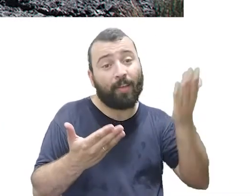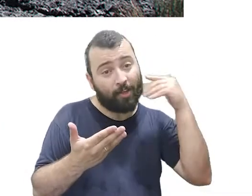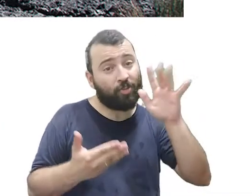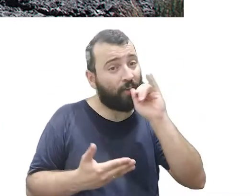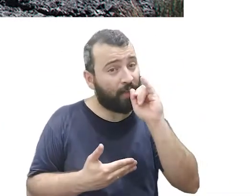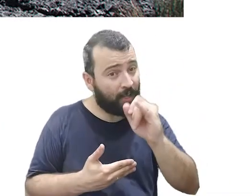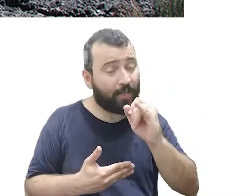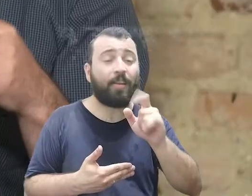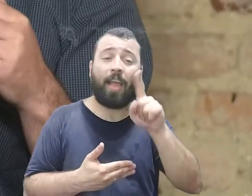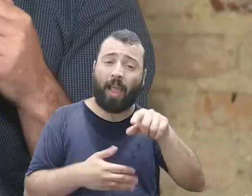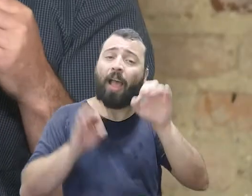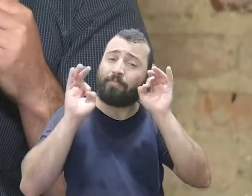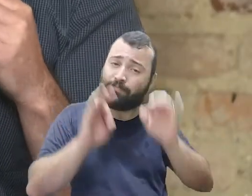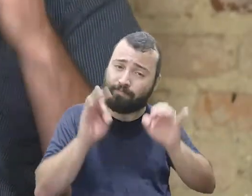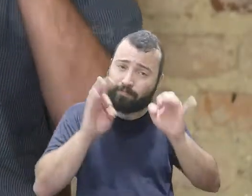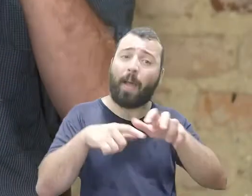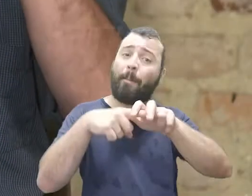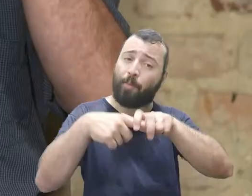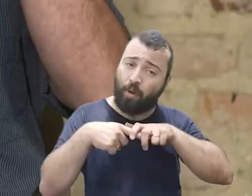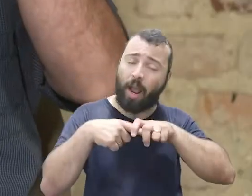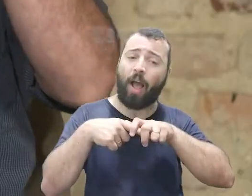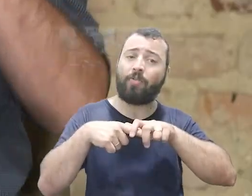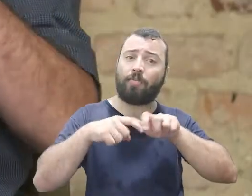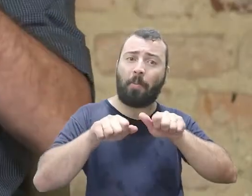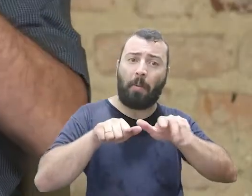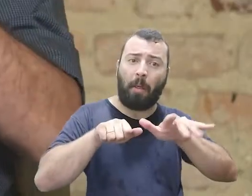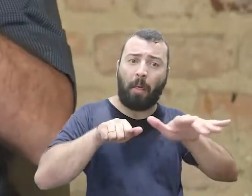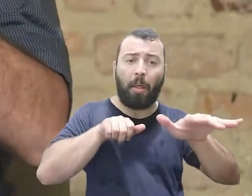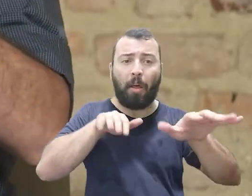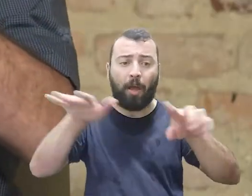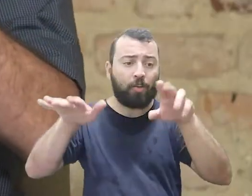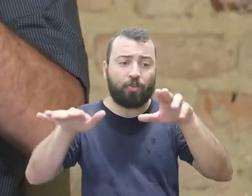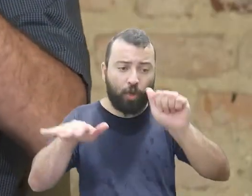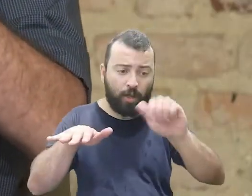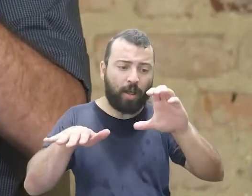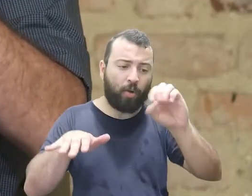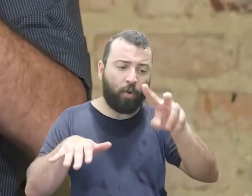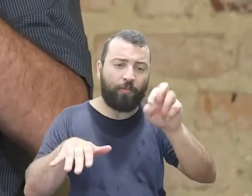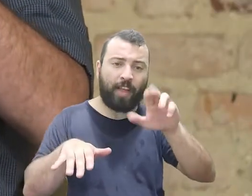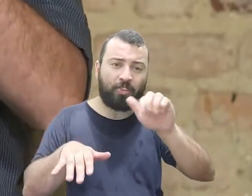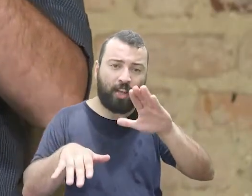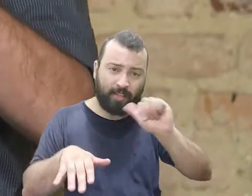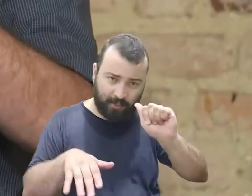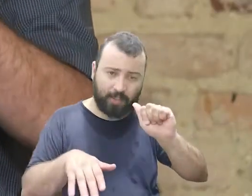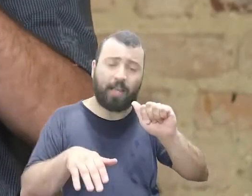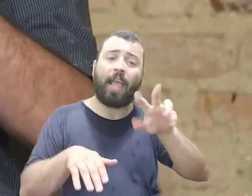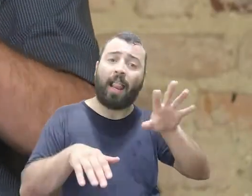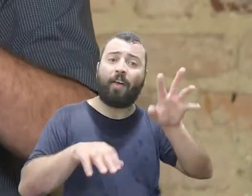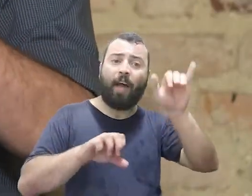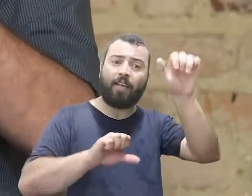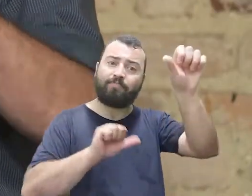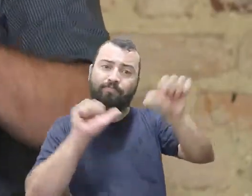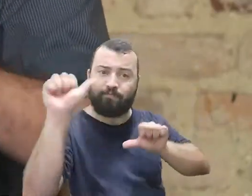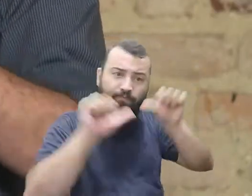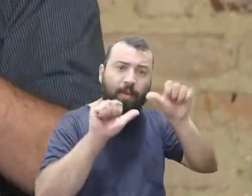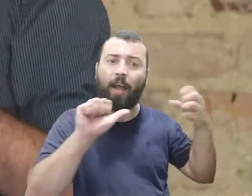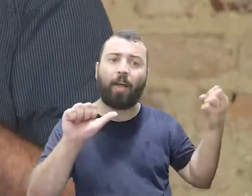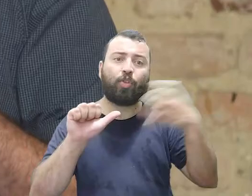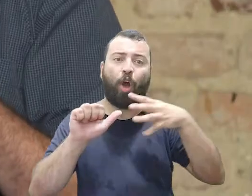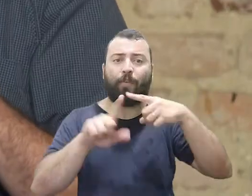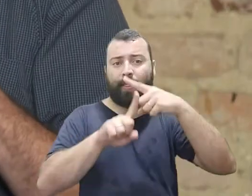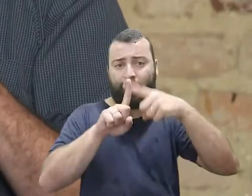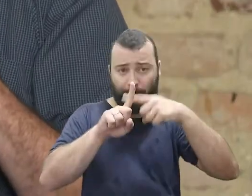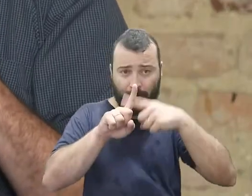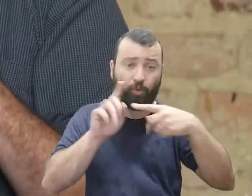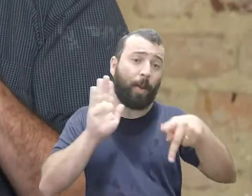como comentamos antes, justamente por conta do deslocamento da zona de convergência intertropical, que vai se ajustar a essa nova